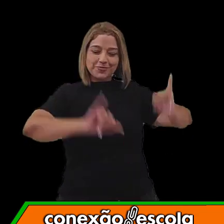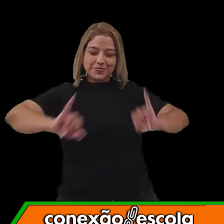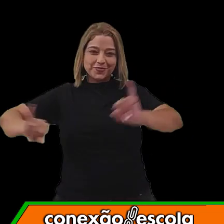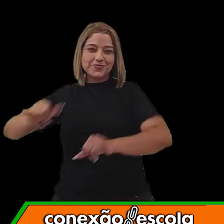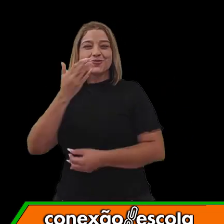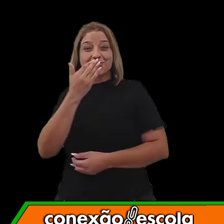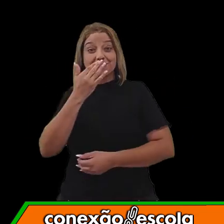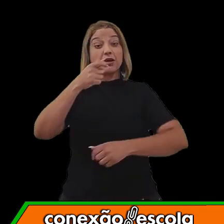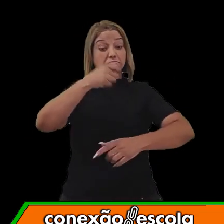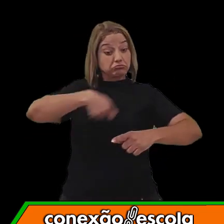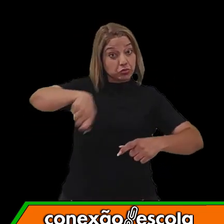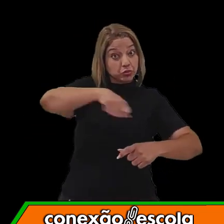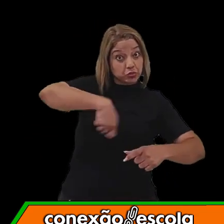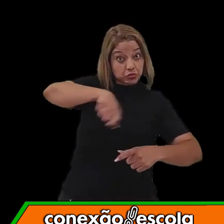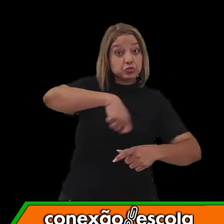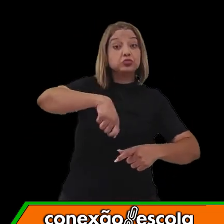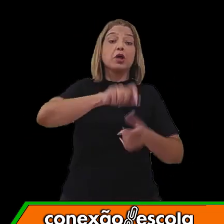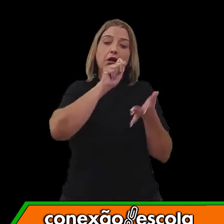Cozinha,